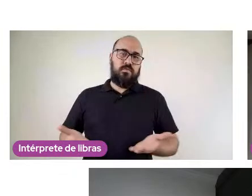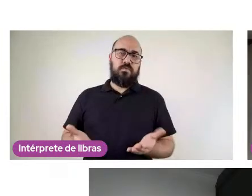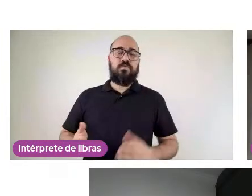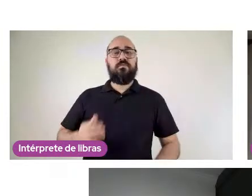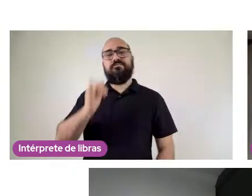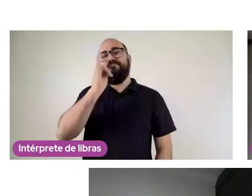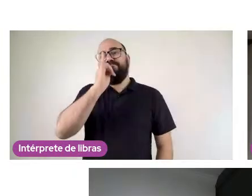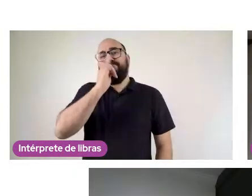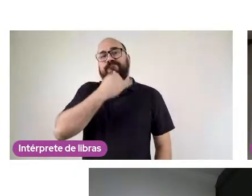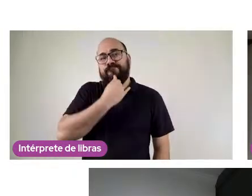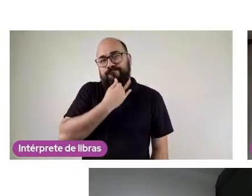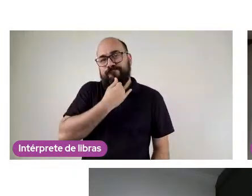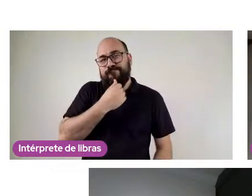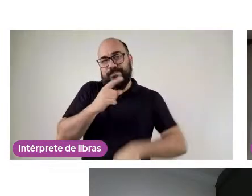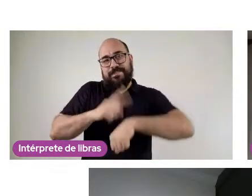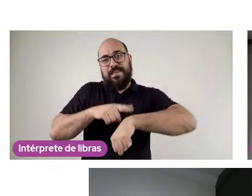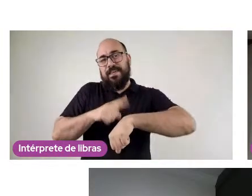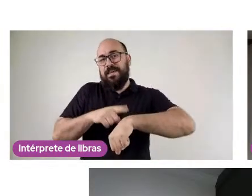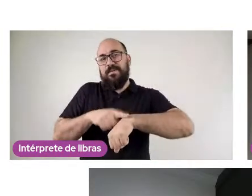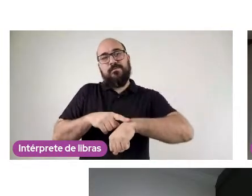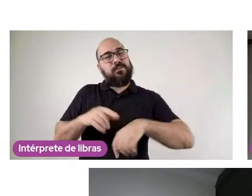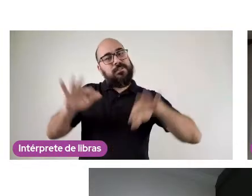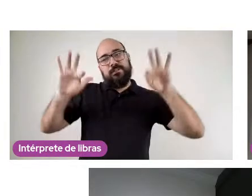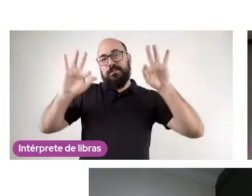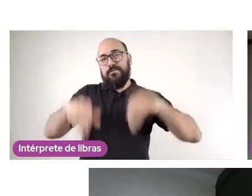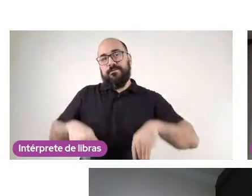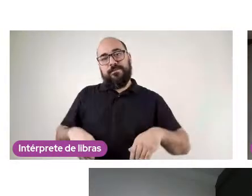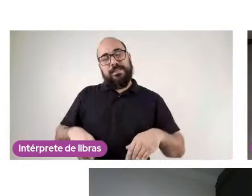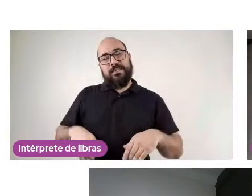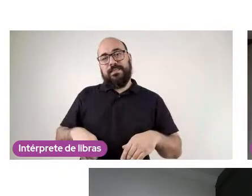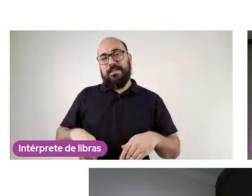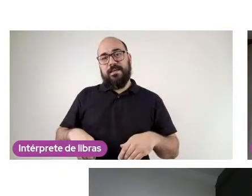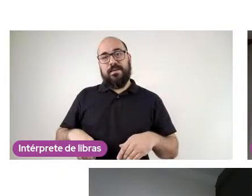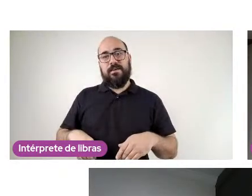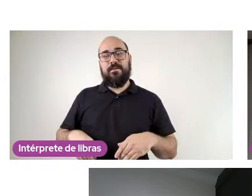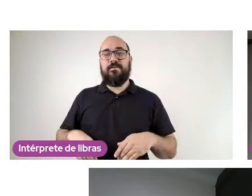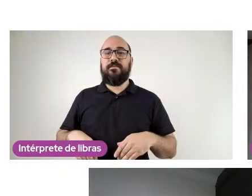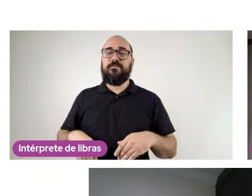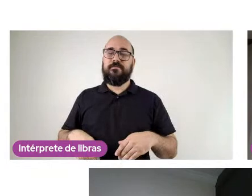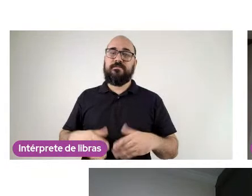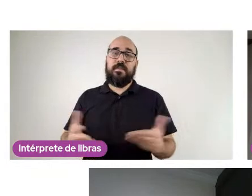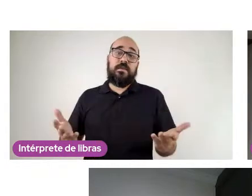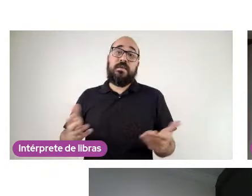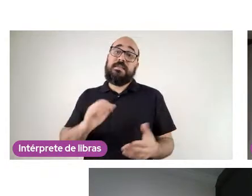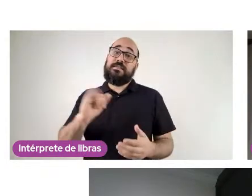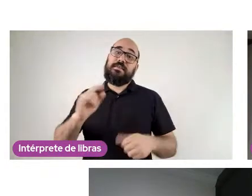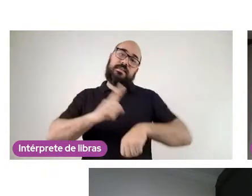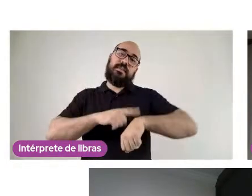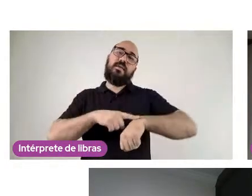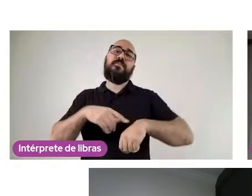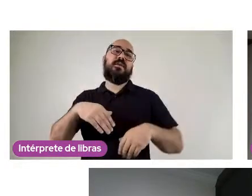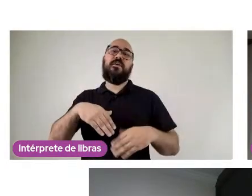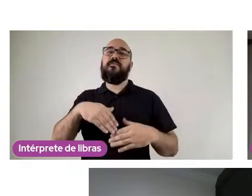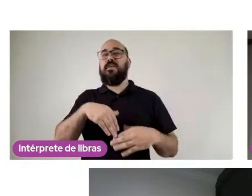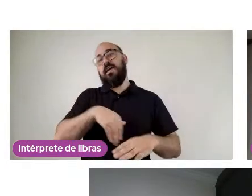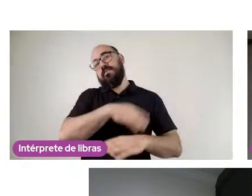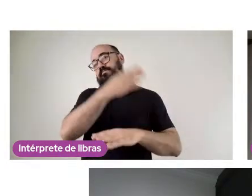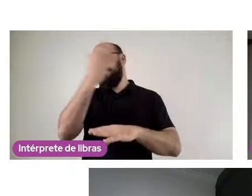por causa do tempo, a gente vai ter que acabar. Tenho certeza que se a gente tivesse tempo, a gente ficava aqui a tarde